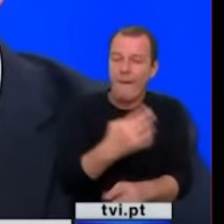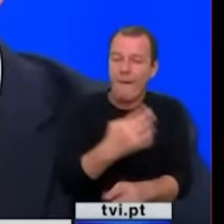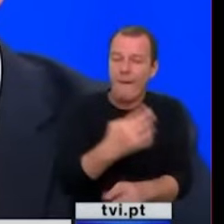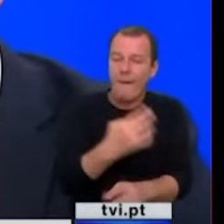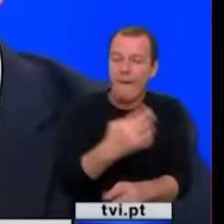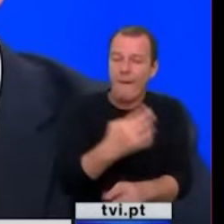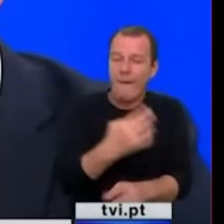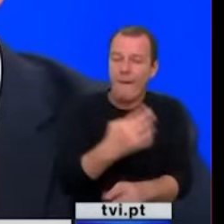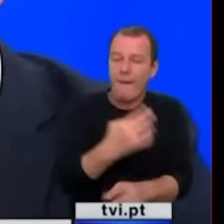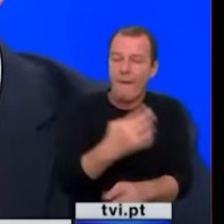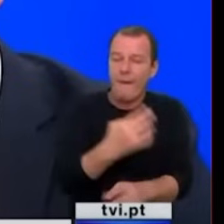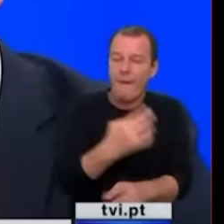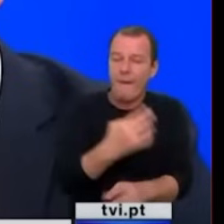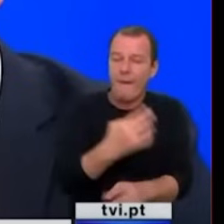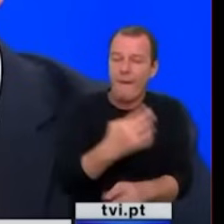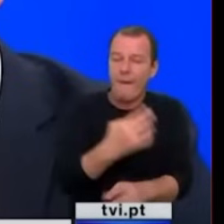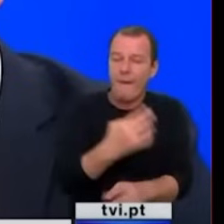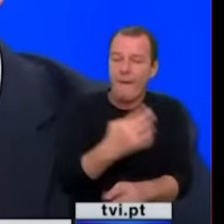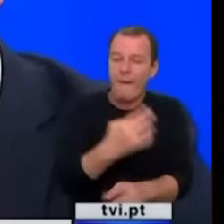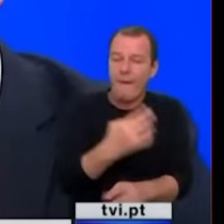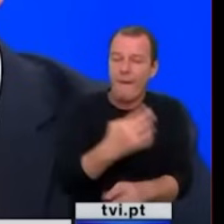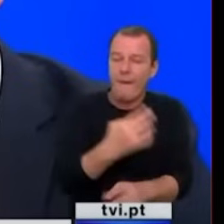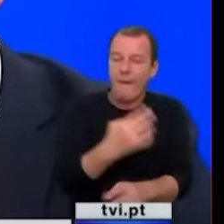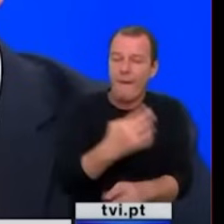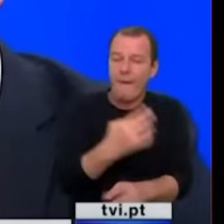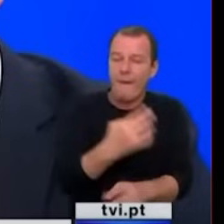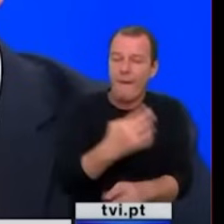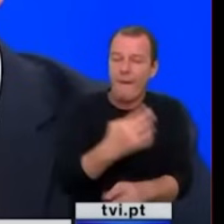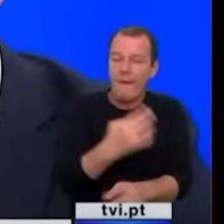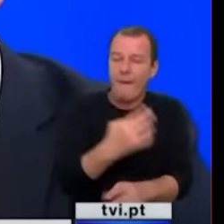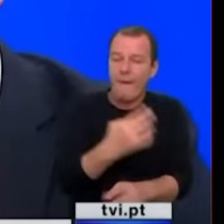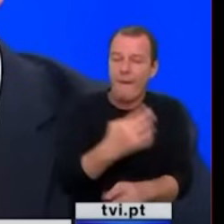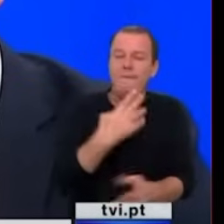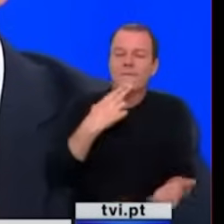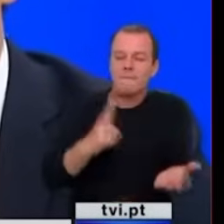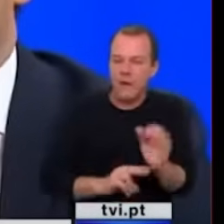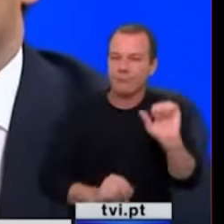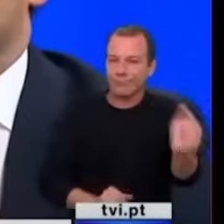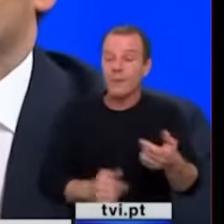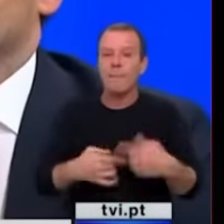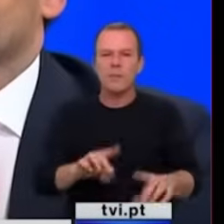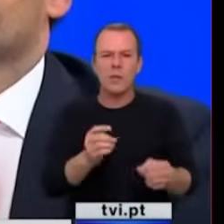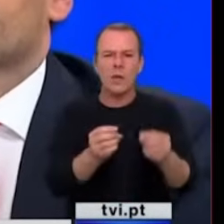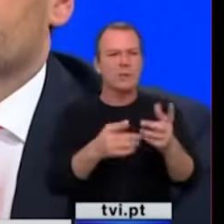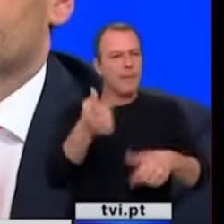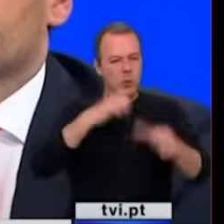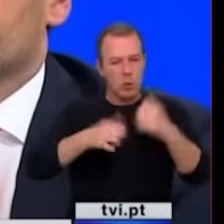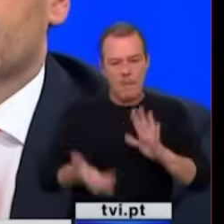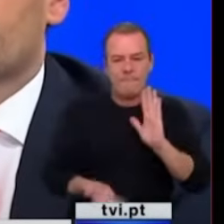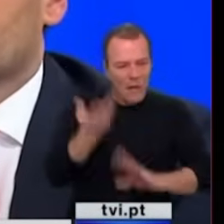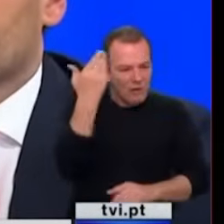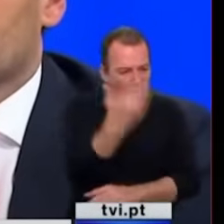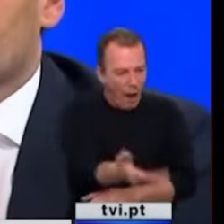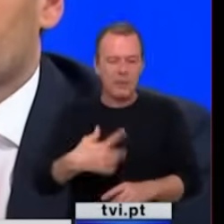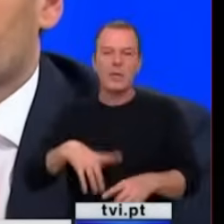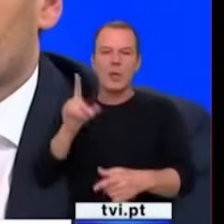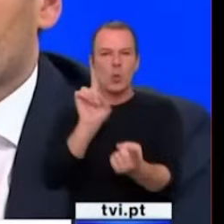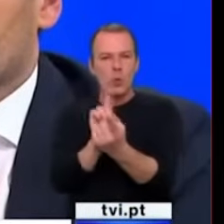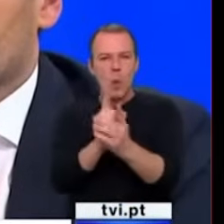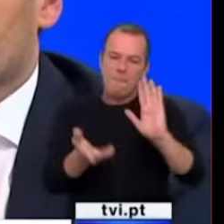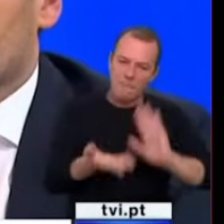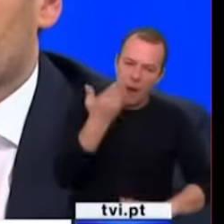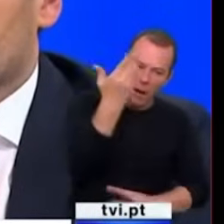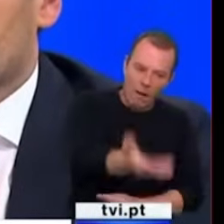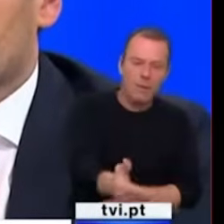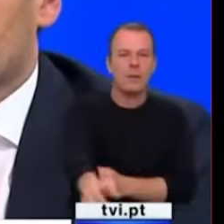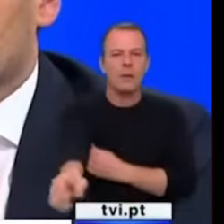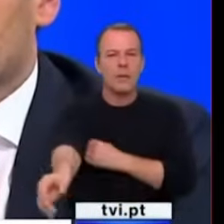problemas afinal há coisas que não funcionam Neste País Não me digam mais cirurgias mais consultas mais atendimento